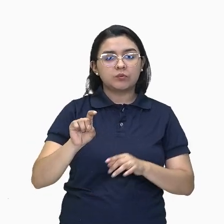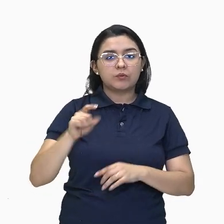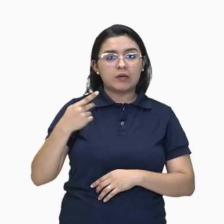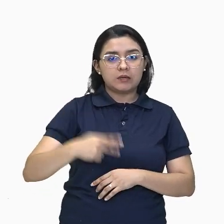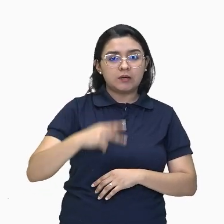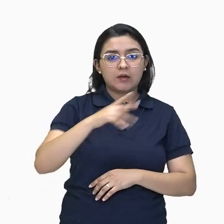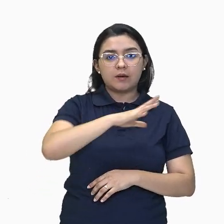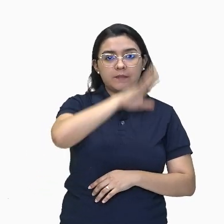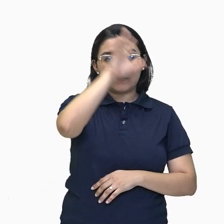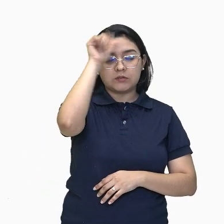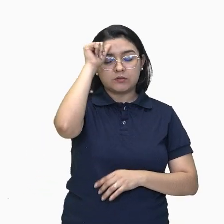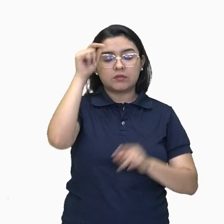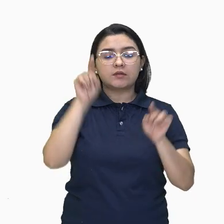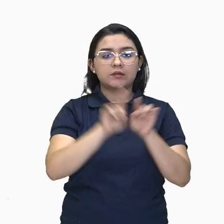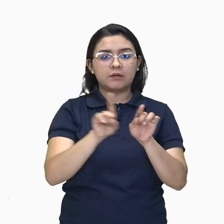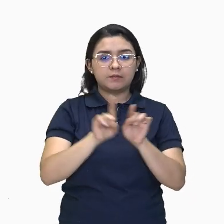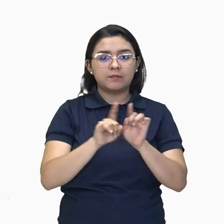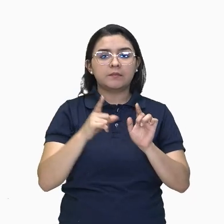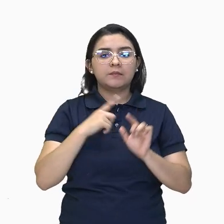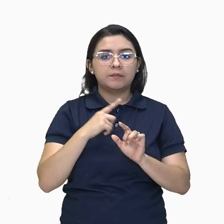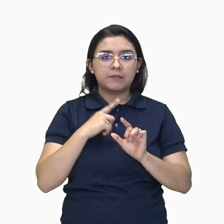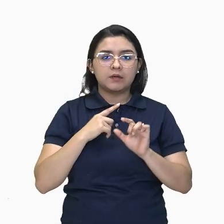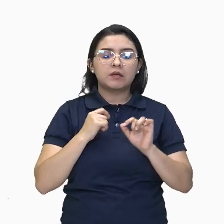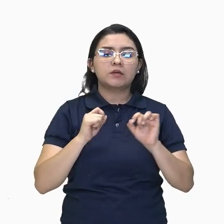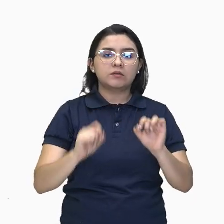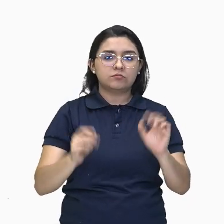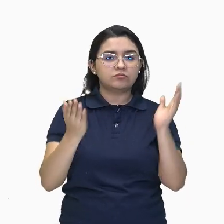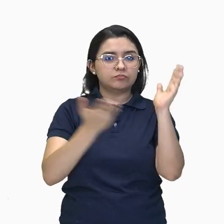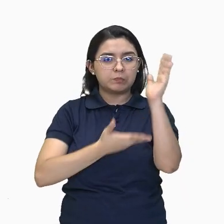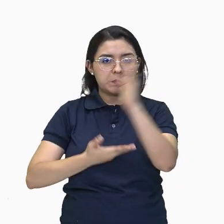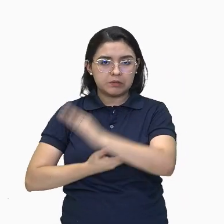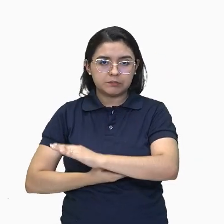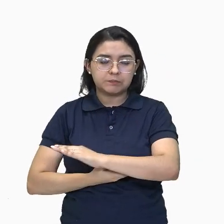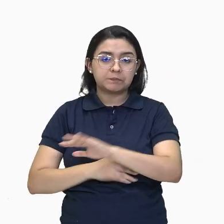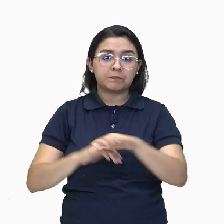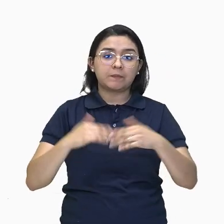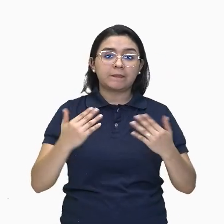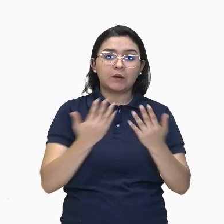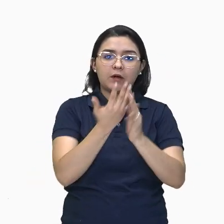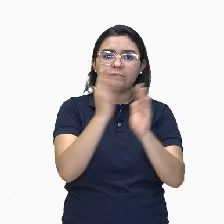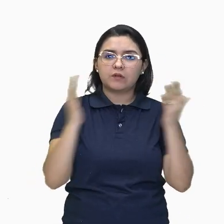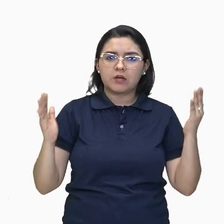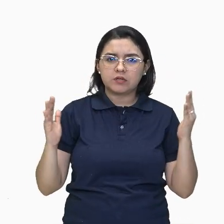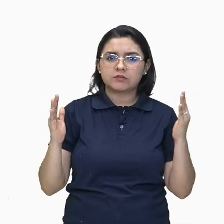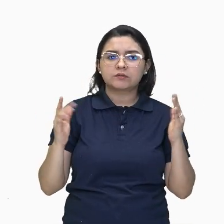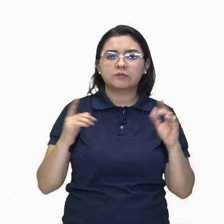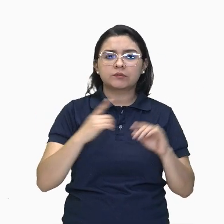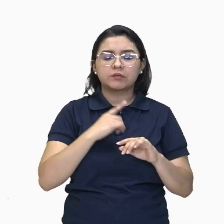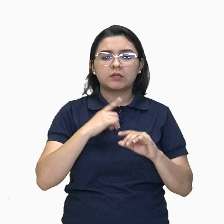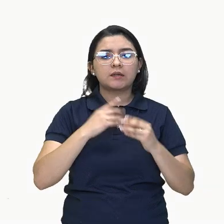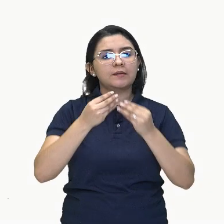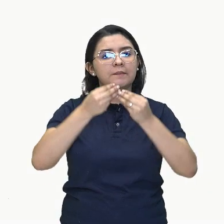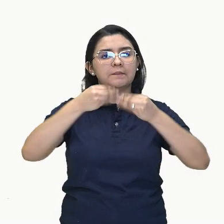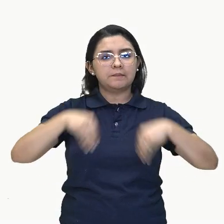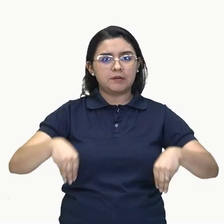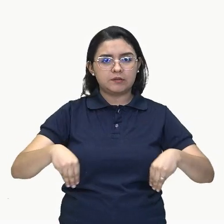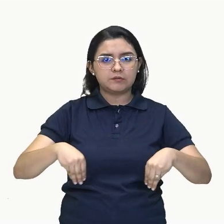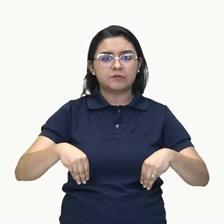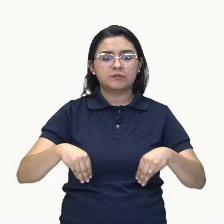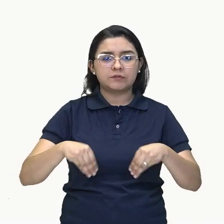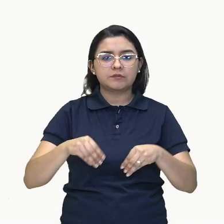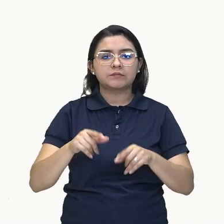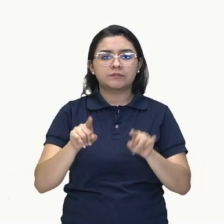Amazonas, que também vem sofrendo intensamente com o desmatamento. Então, a floresta amazônica, ela está o quê?